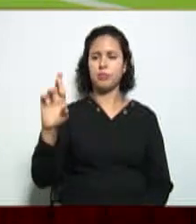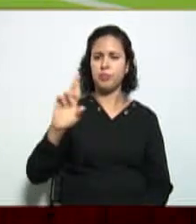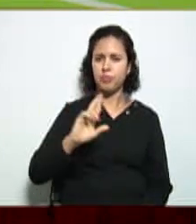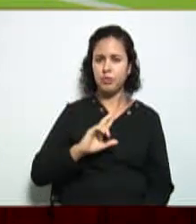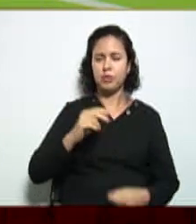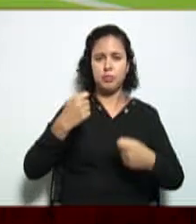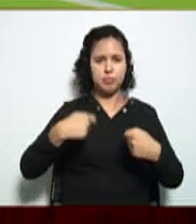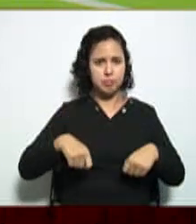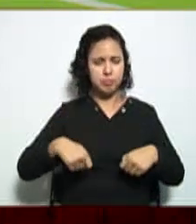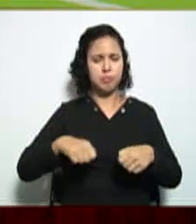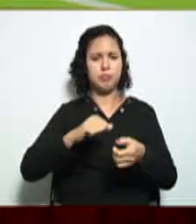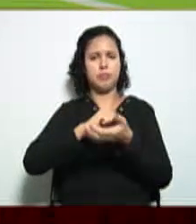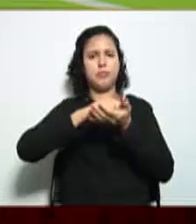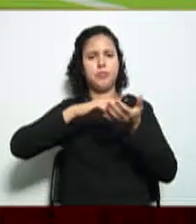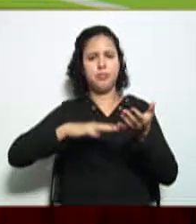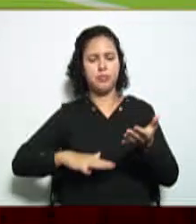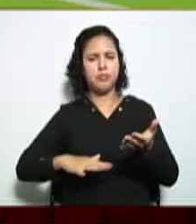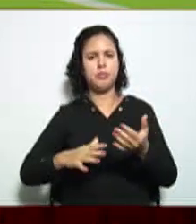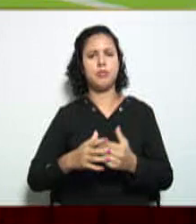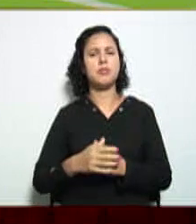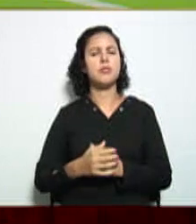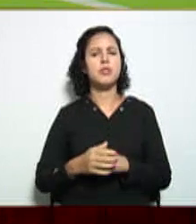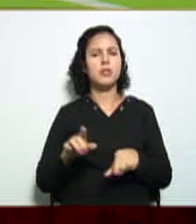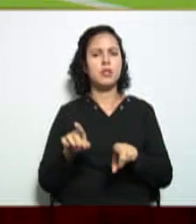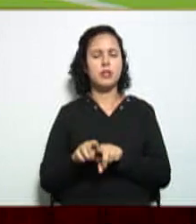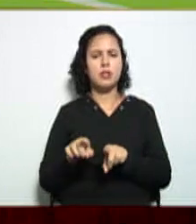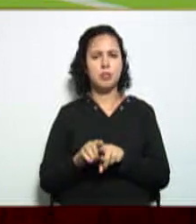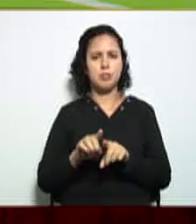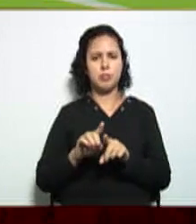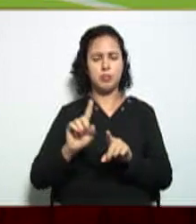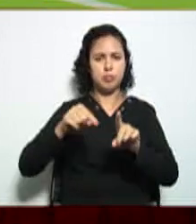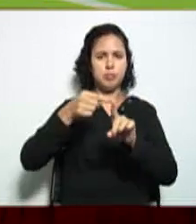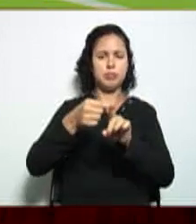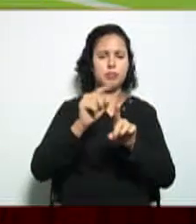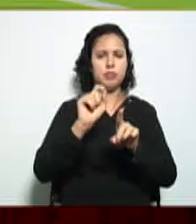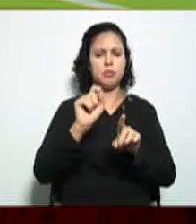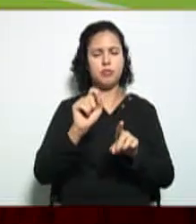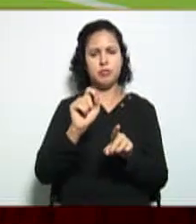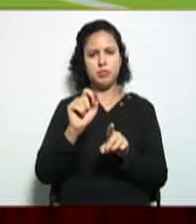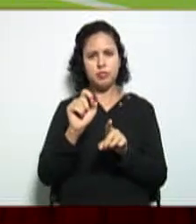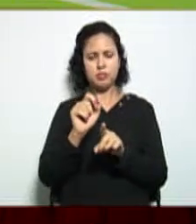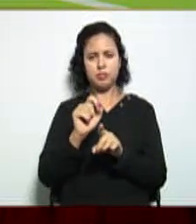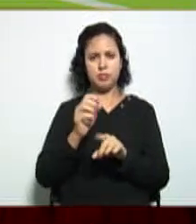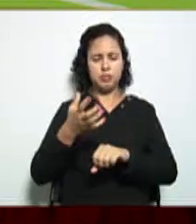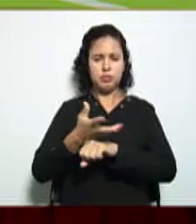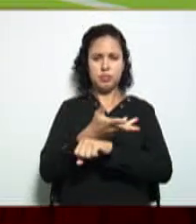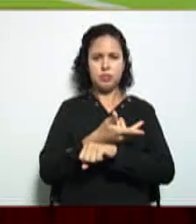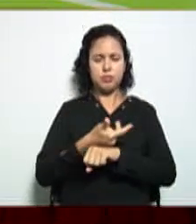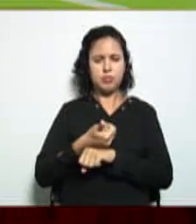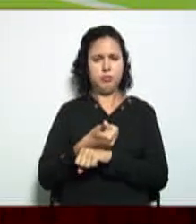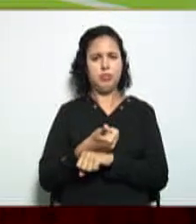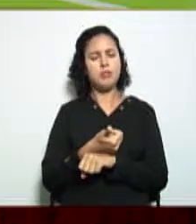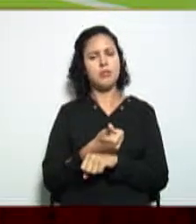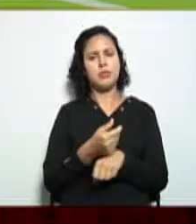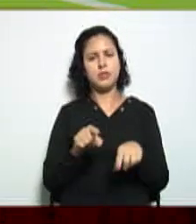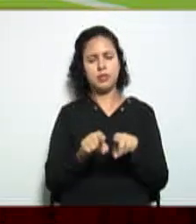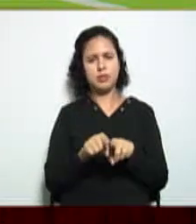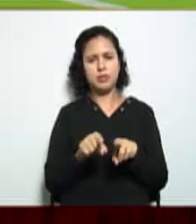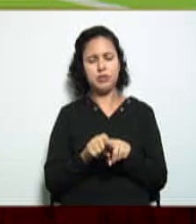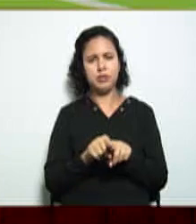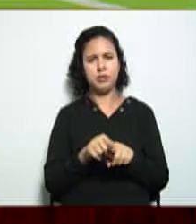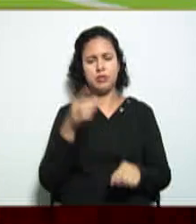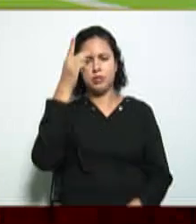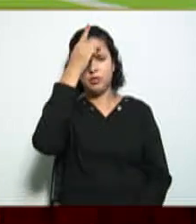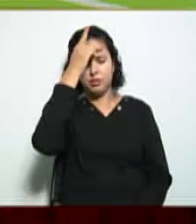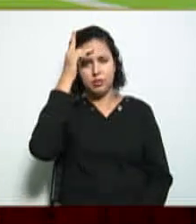precisa dessas atividades e também ele até acrescentou que ele precisa, além dessas competências, ele precisa ser uma